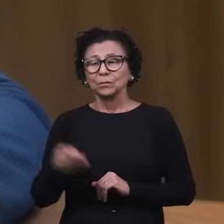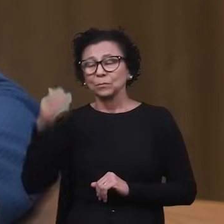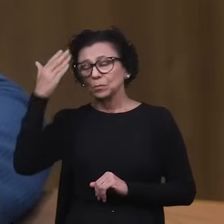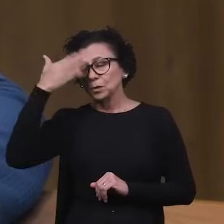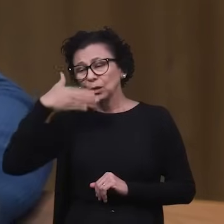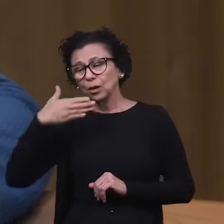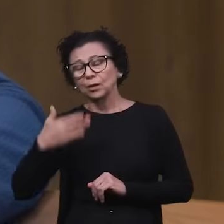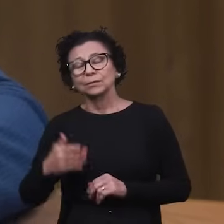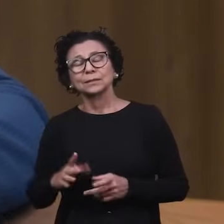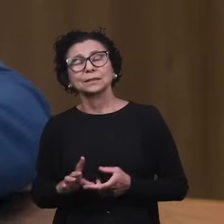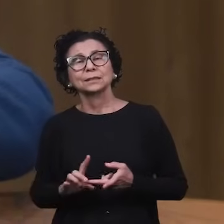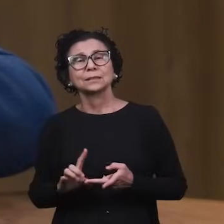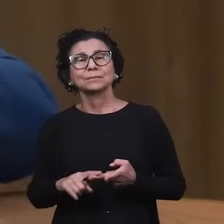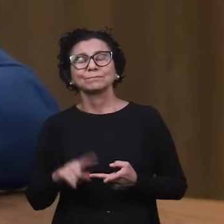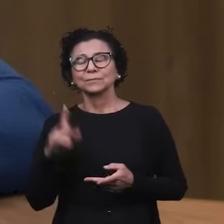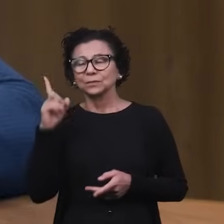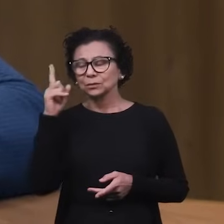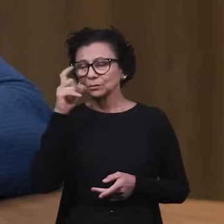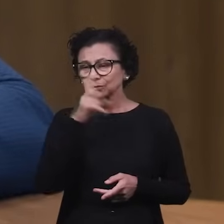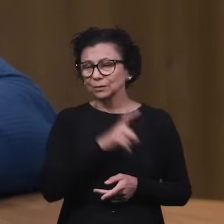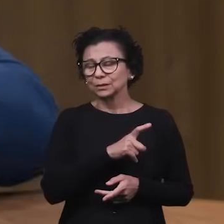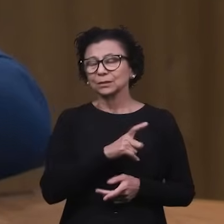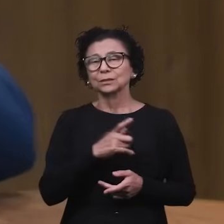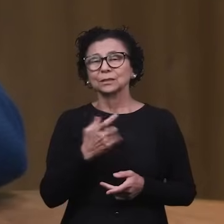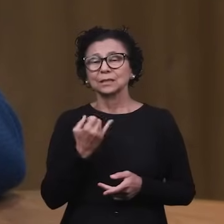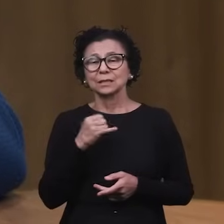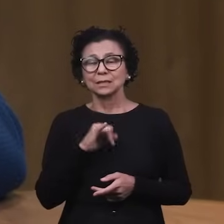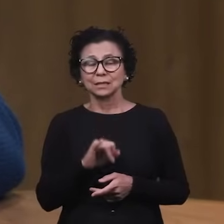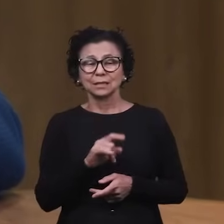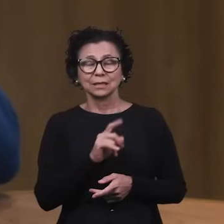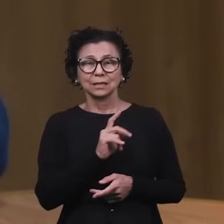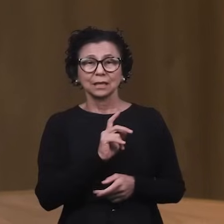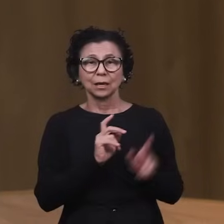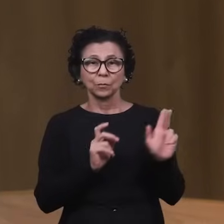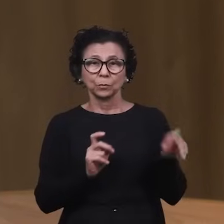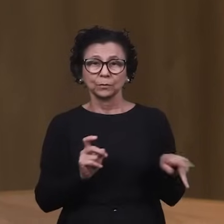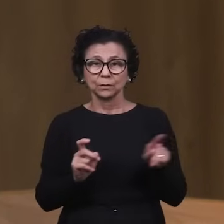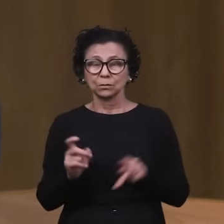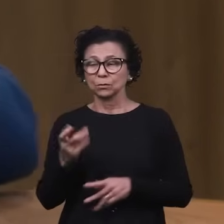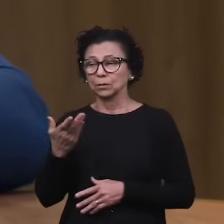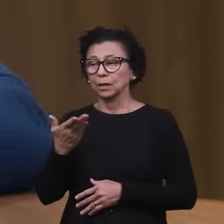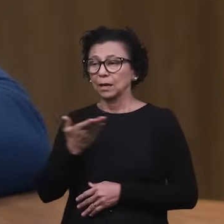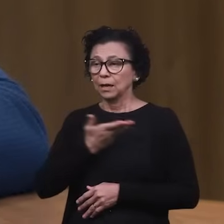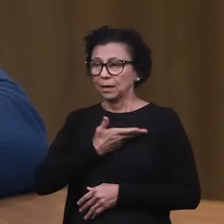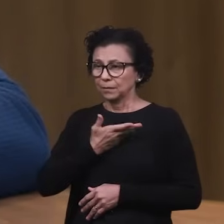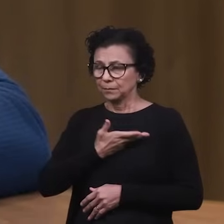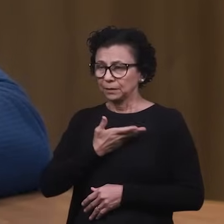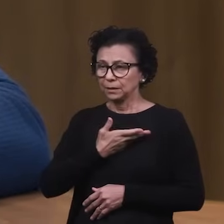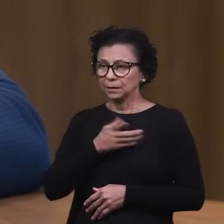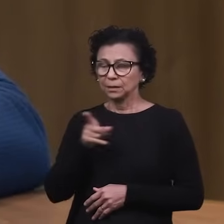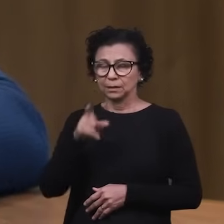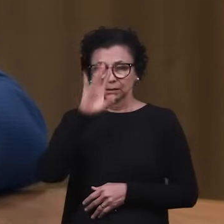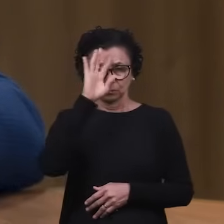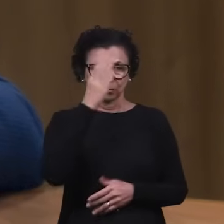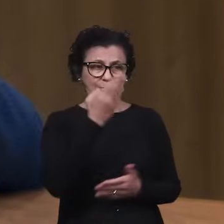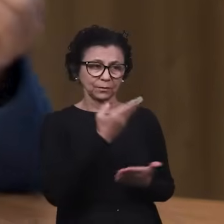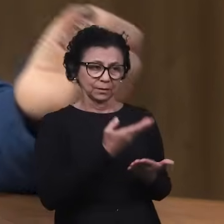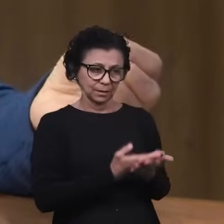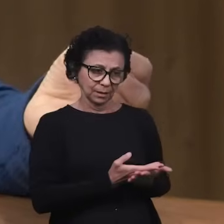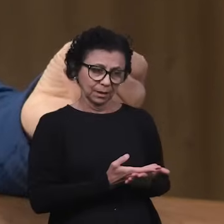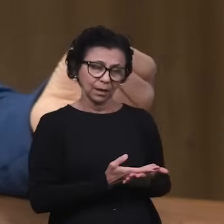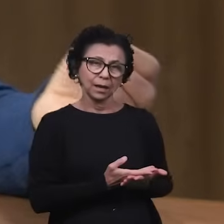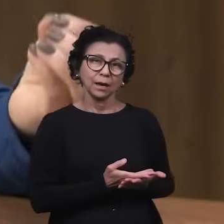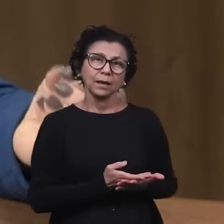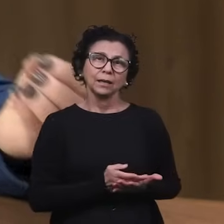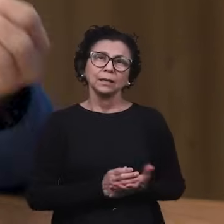virão sobre eles. E se a professora, né, ela for amiga dele, tiver a confiança do adolescente, não está ali